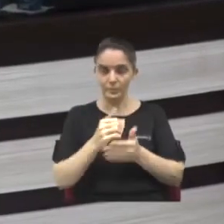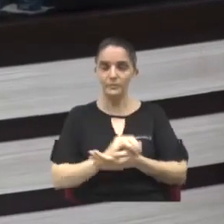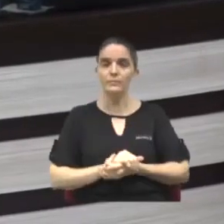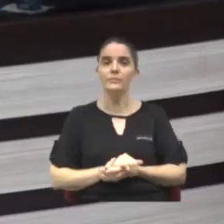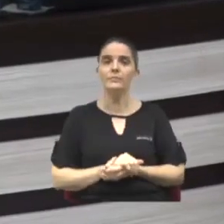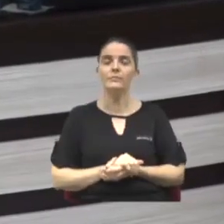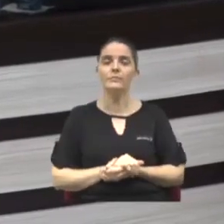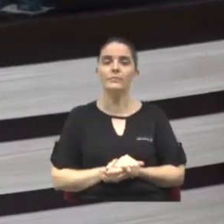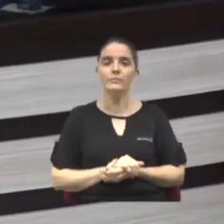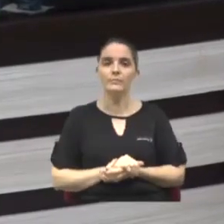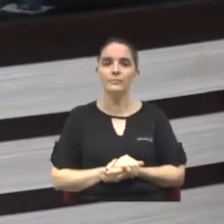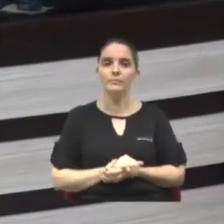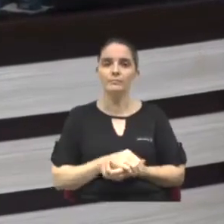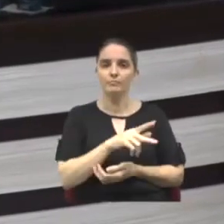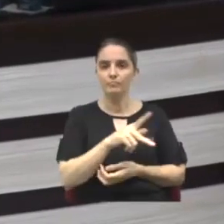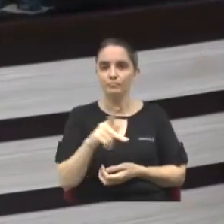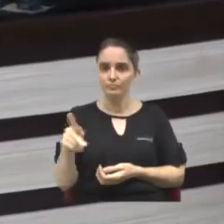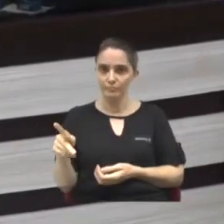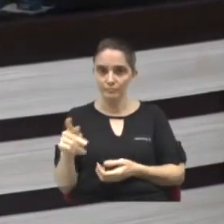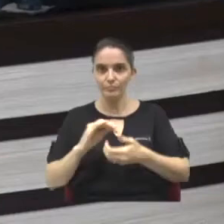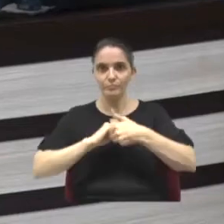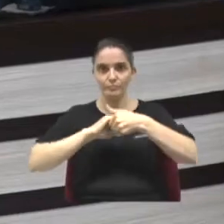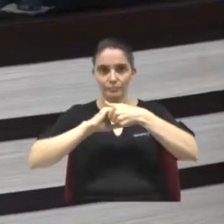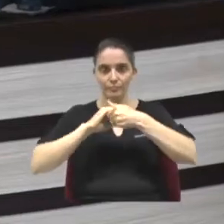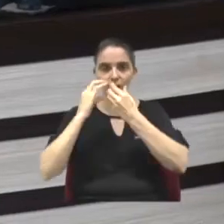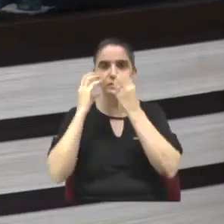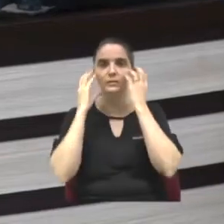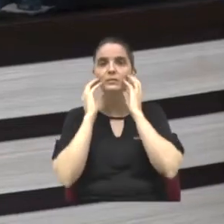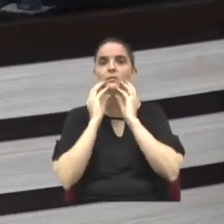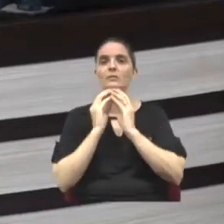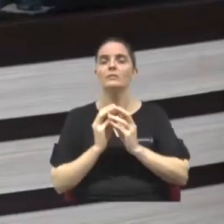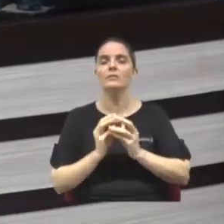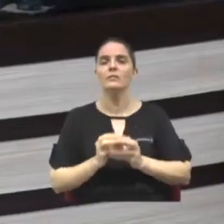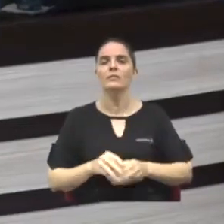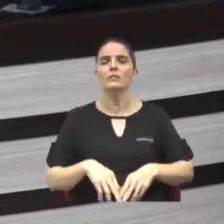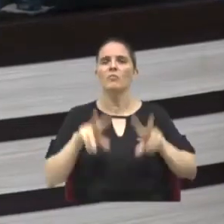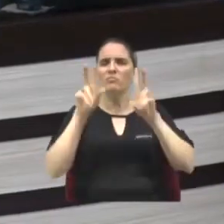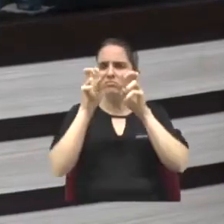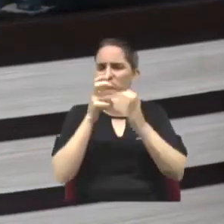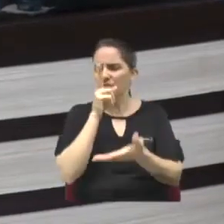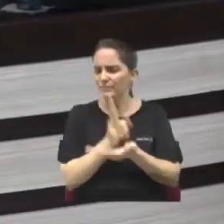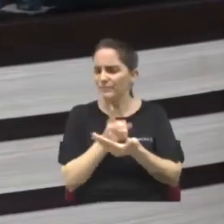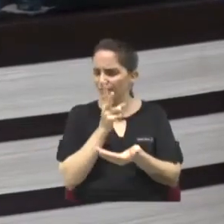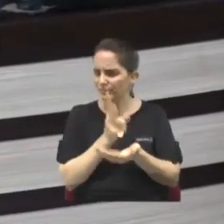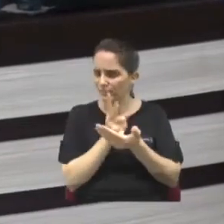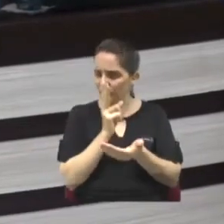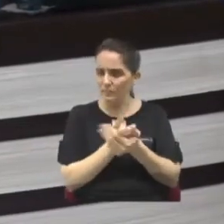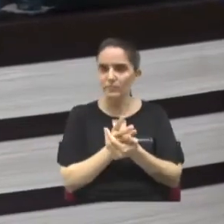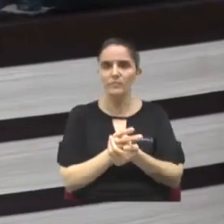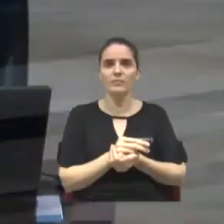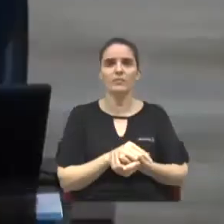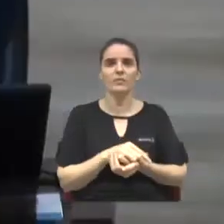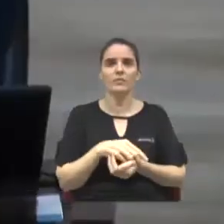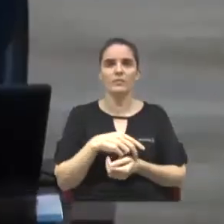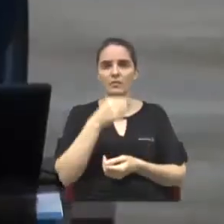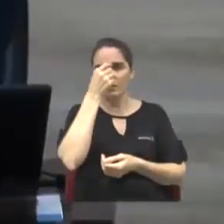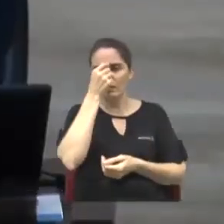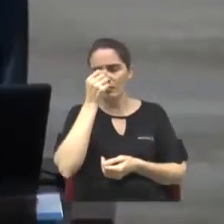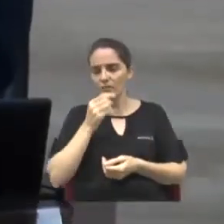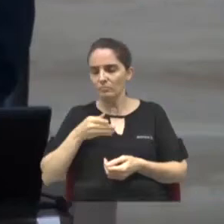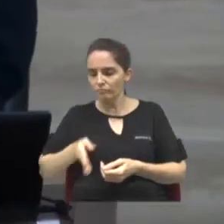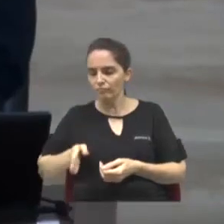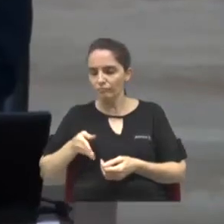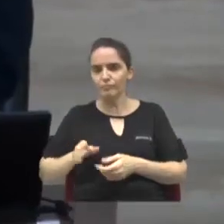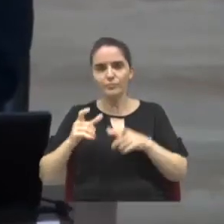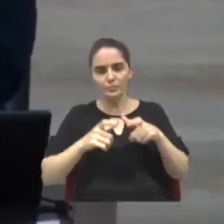vereadores. Primeiramente, parabenizar o vereador Mir, é um assunto recorrente, todas as minhas andanças pelos bairros, não só do Antônio